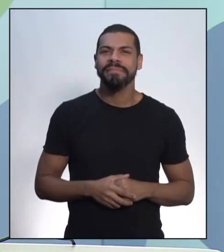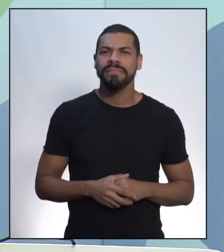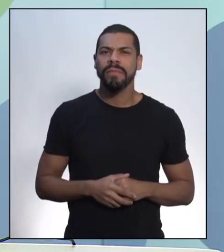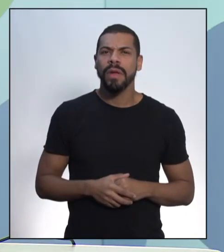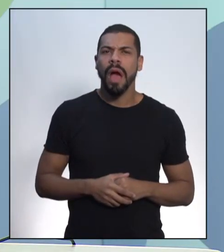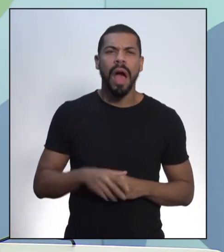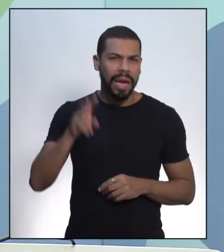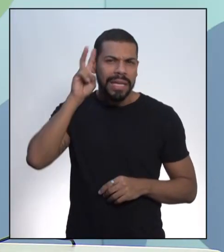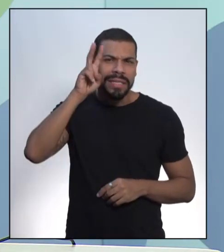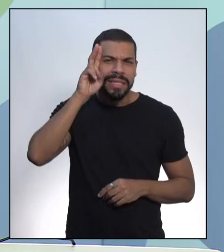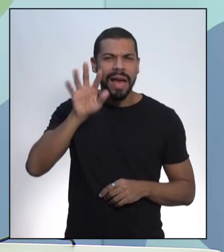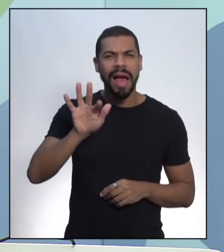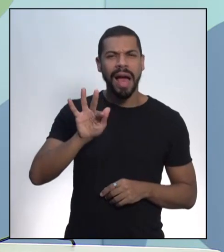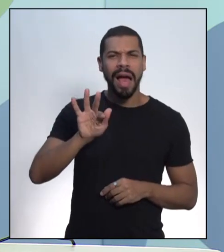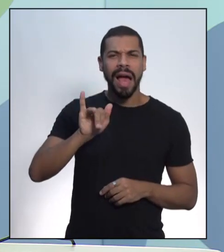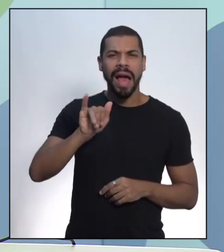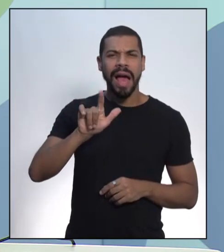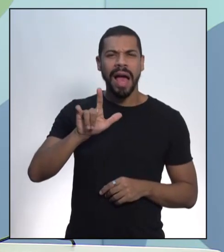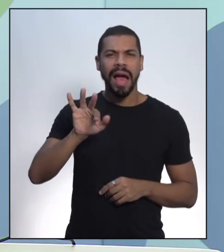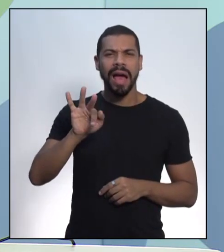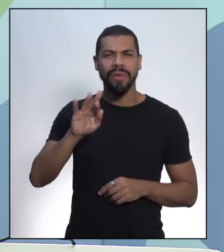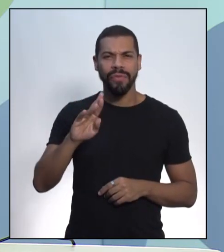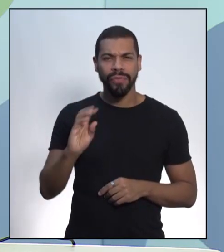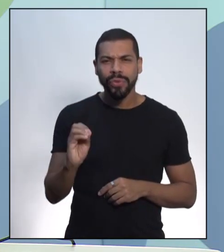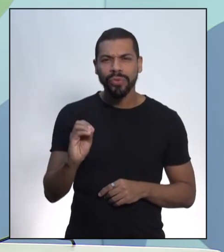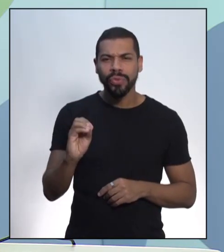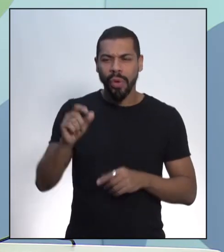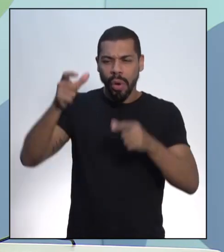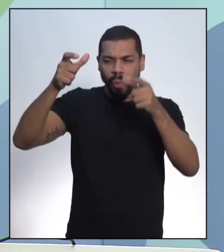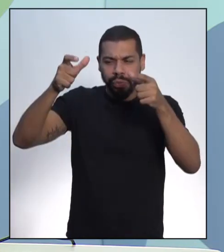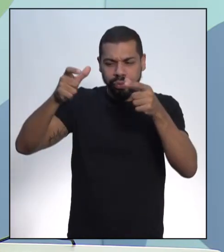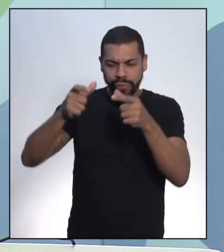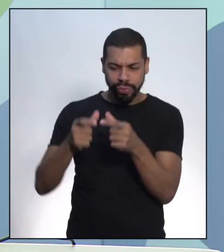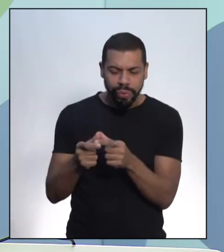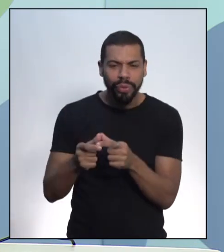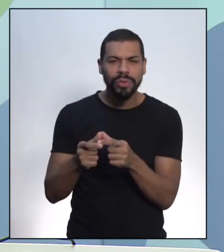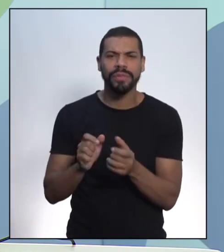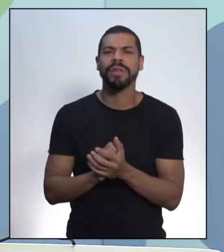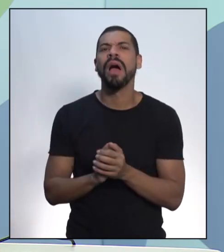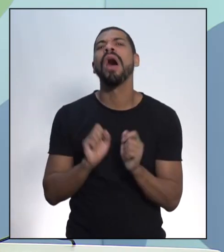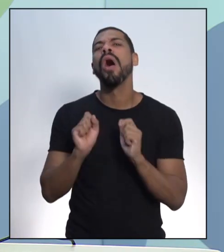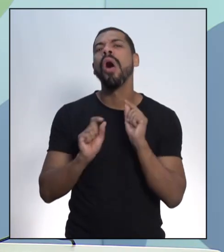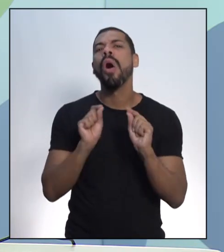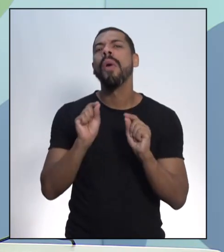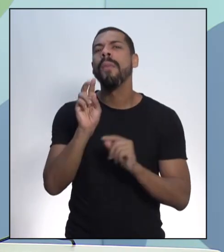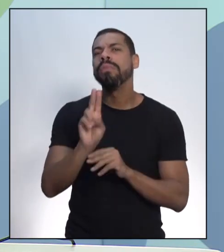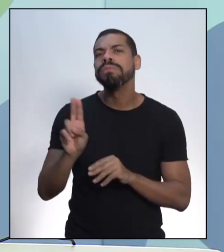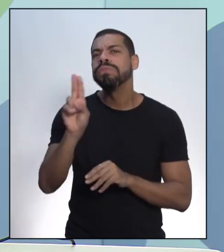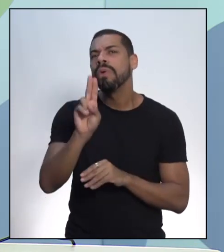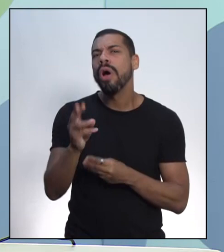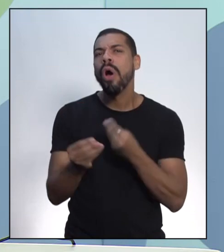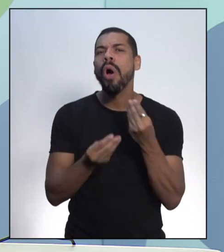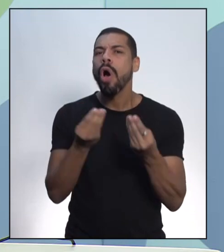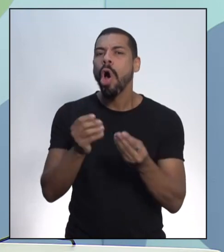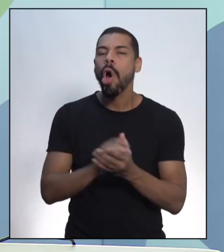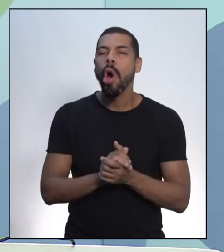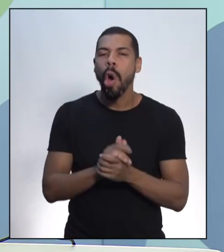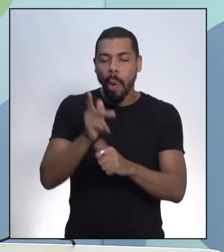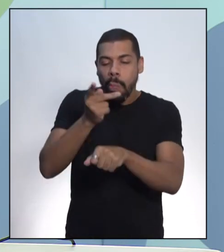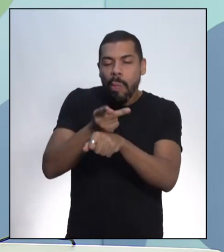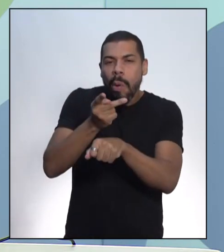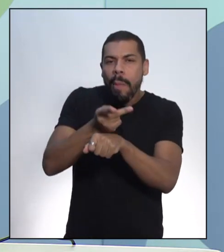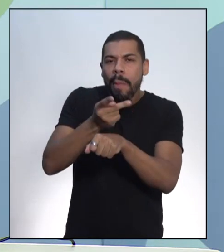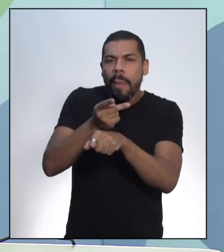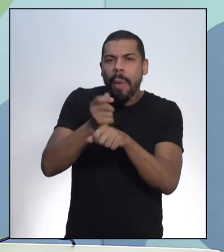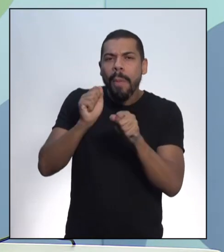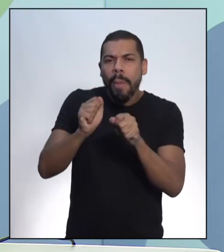que foi utilizado lá as pedras, até que surgiu lá a pedra de aquário, eles colocaram se é possível utilizar como uma das pedras lá,